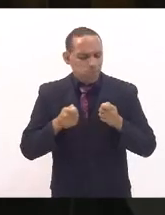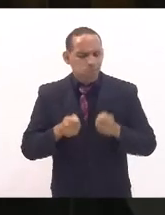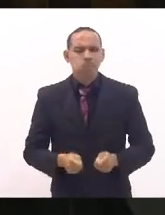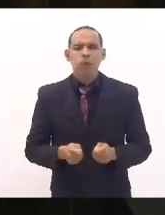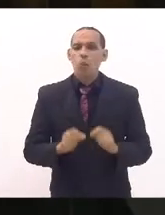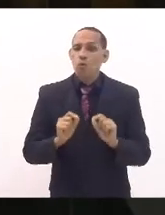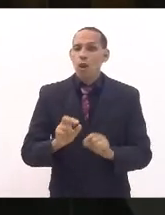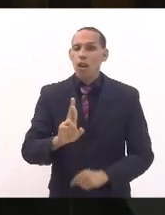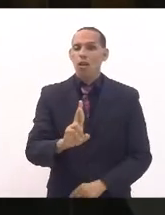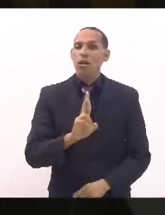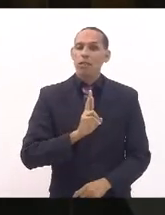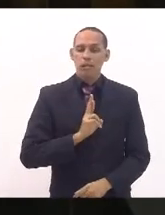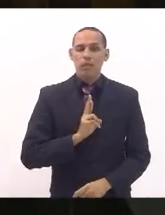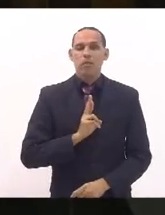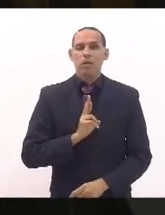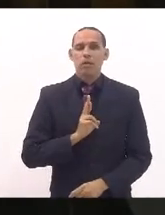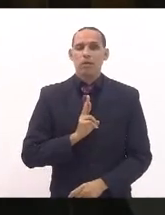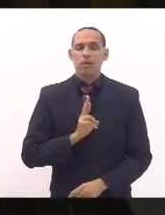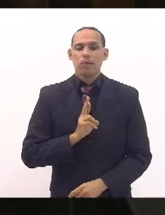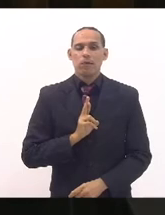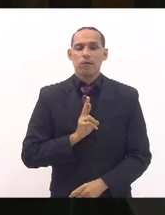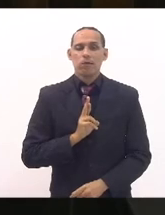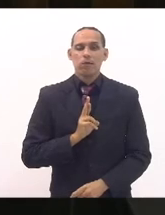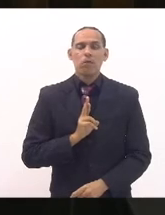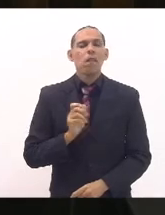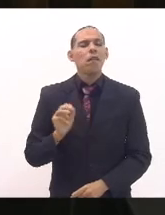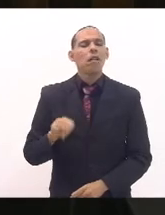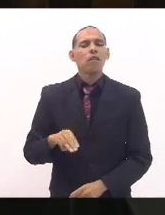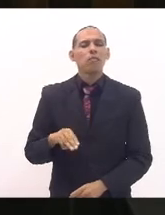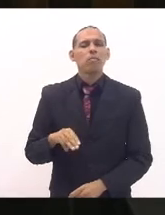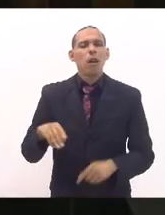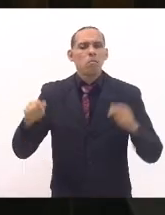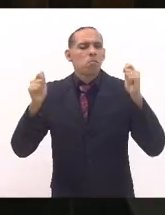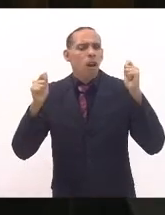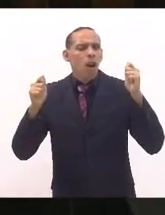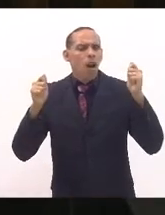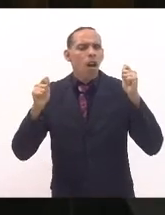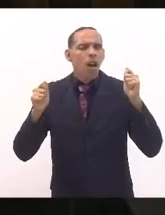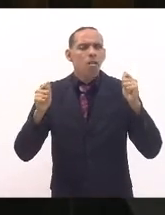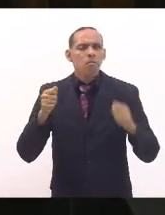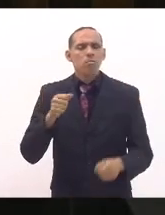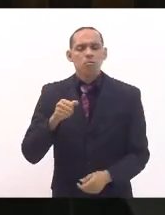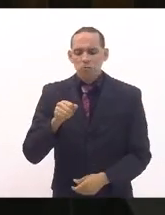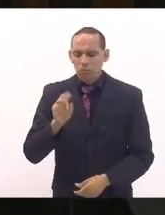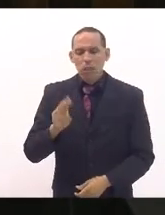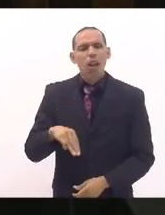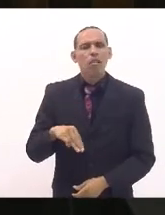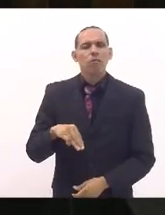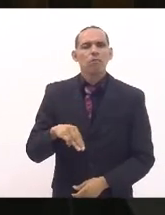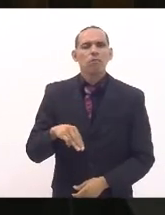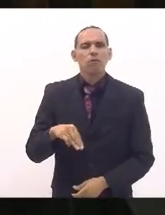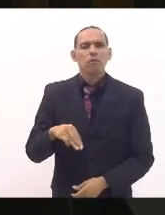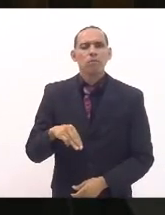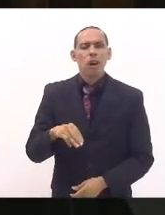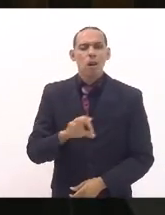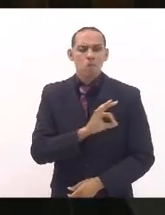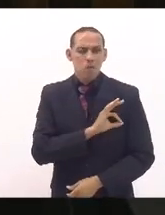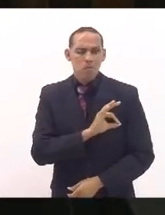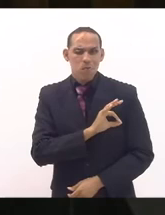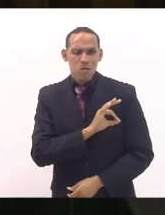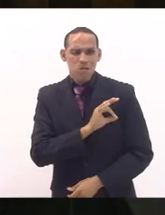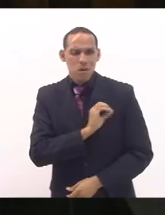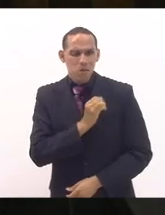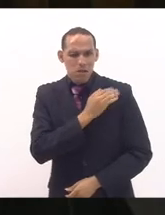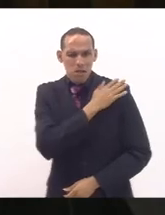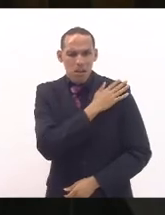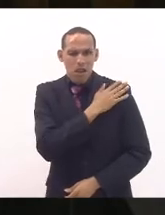uma resposta por parte, uma manifestação por parte do comando da Polícia Militar do Estado do